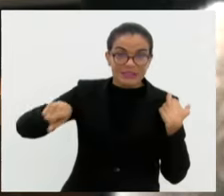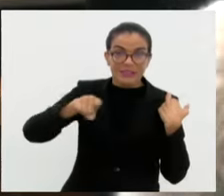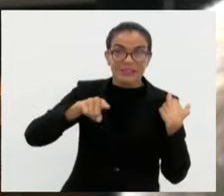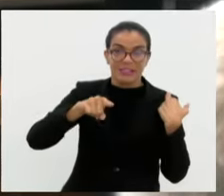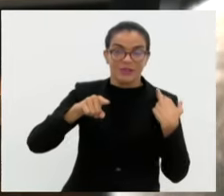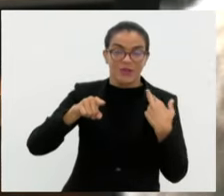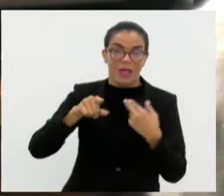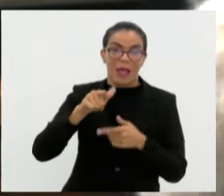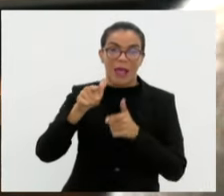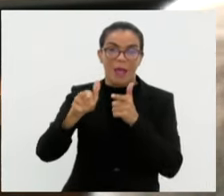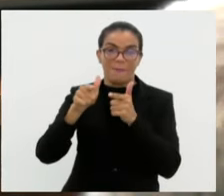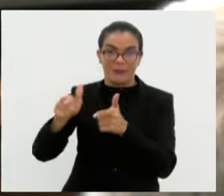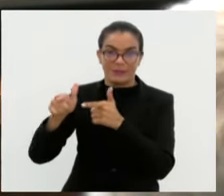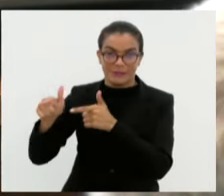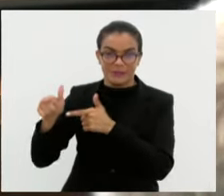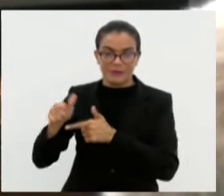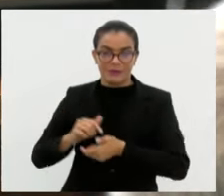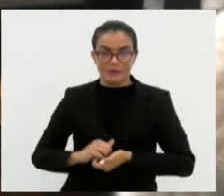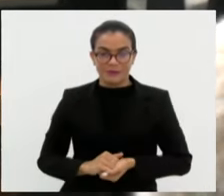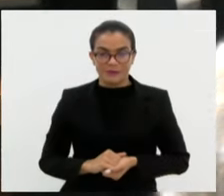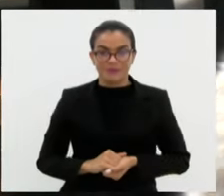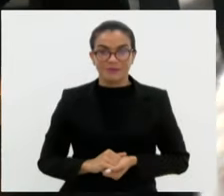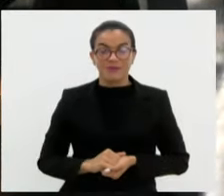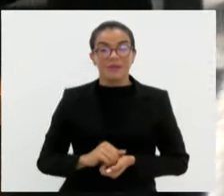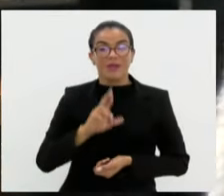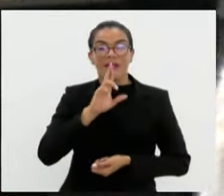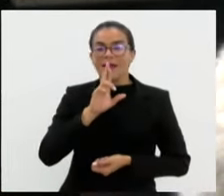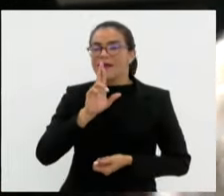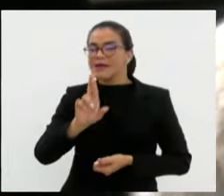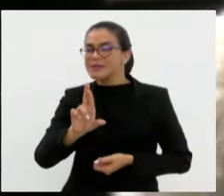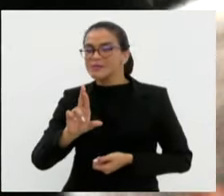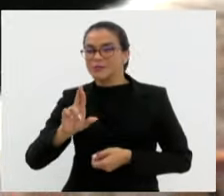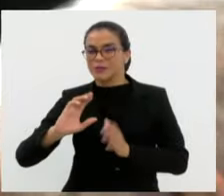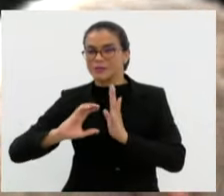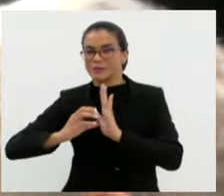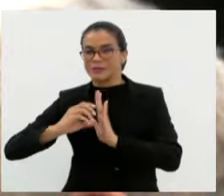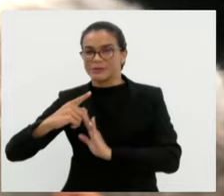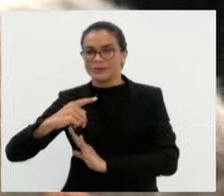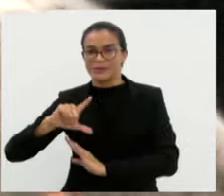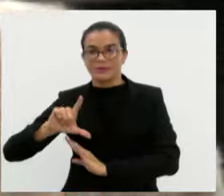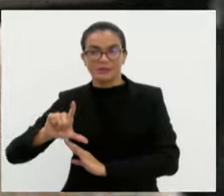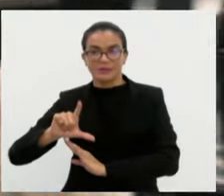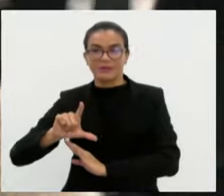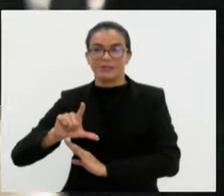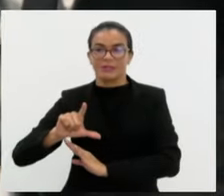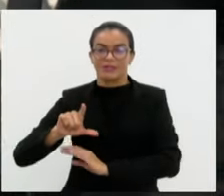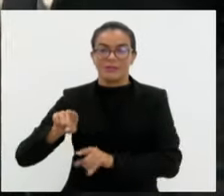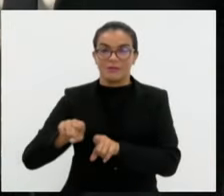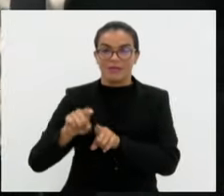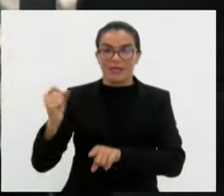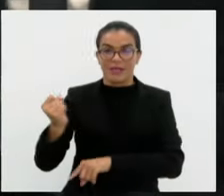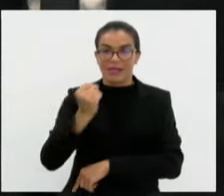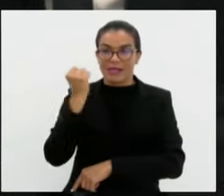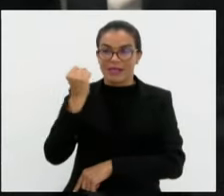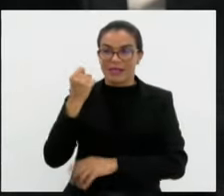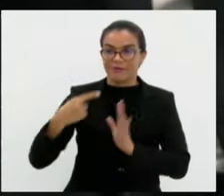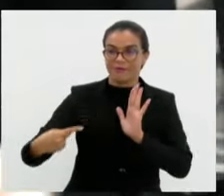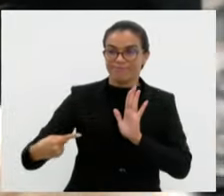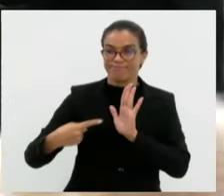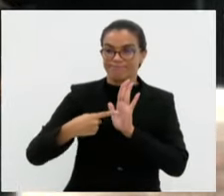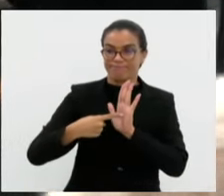esses apelidos. A resposta do PL, majoritariamente às graves denúncias contra a deputada